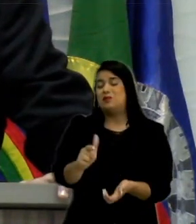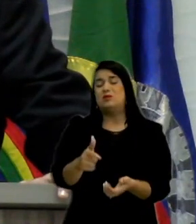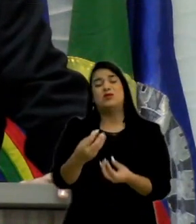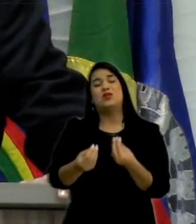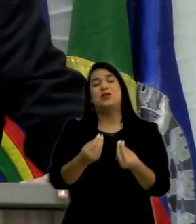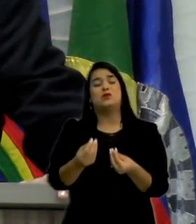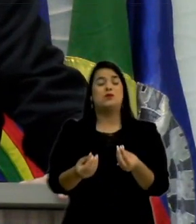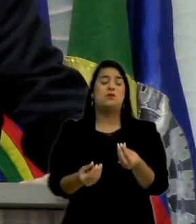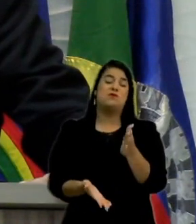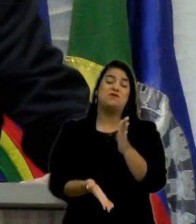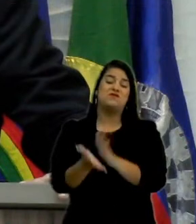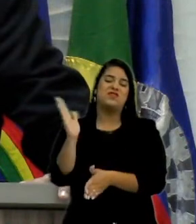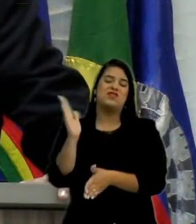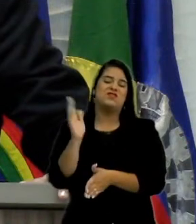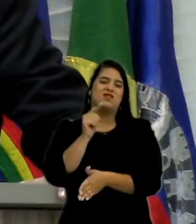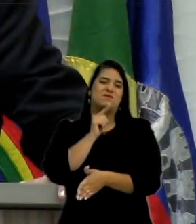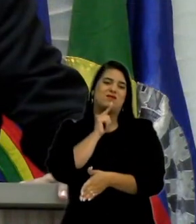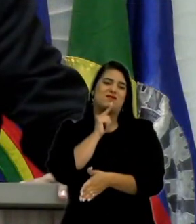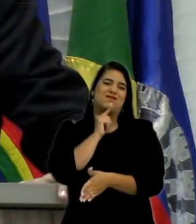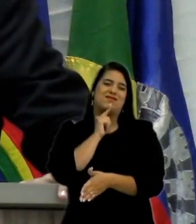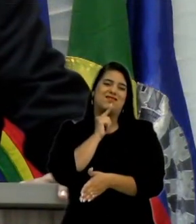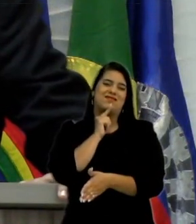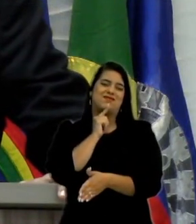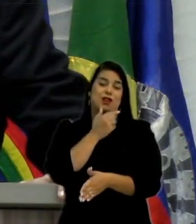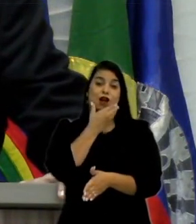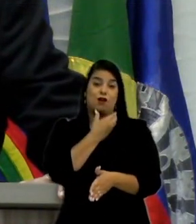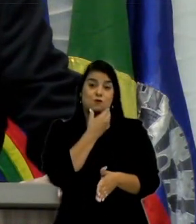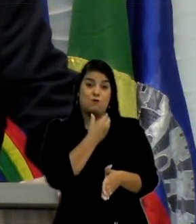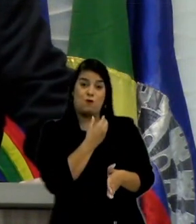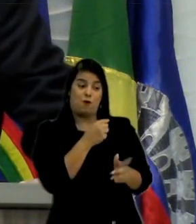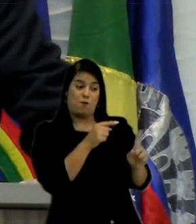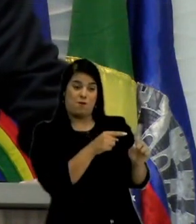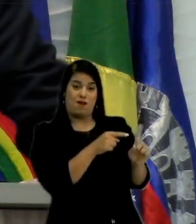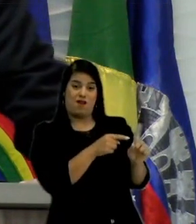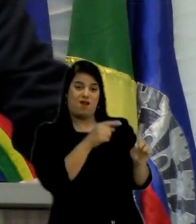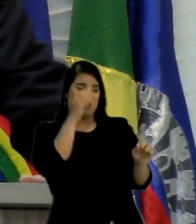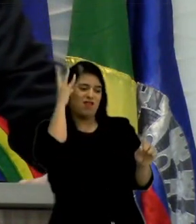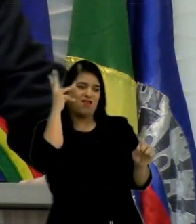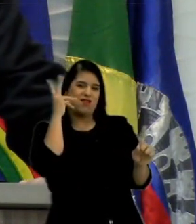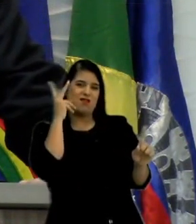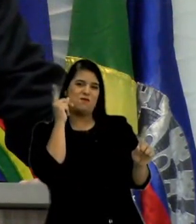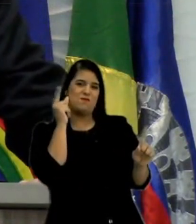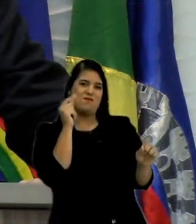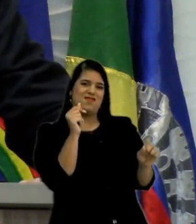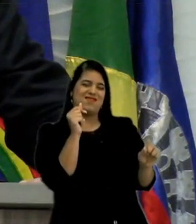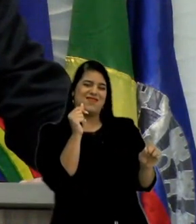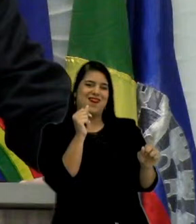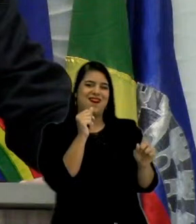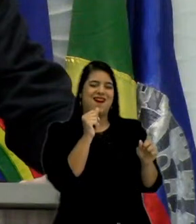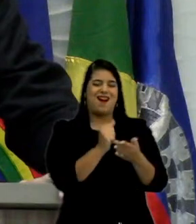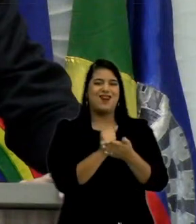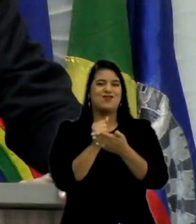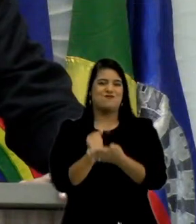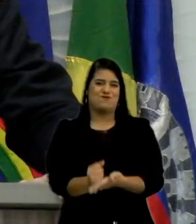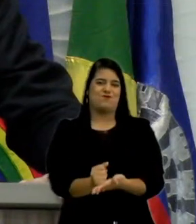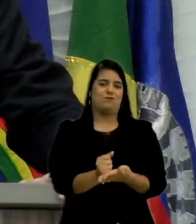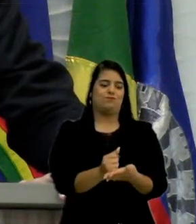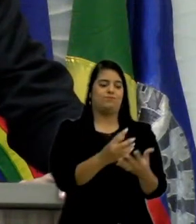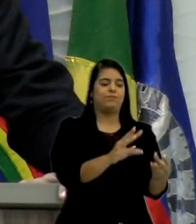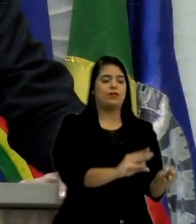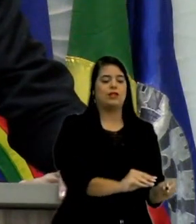Almeida disponibilizou o transporte para ir fazer a faculdade desde